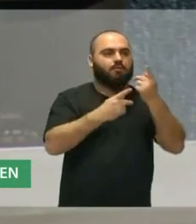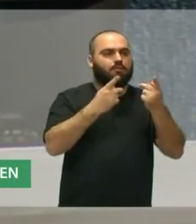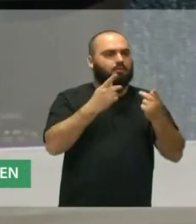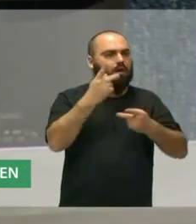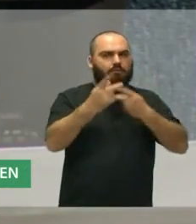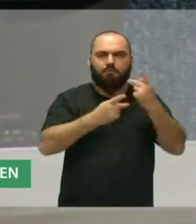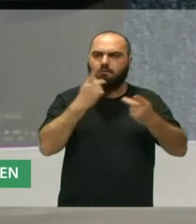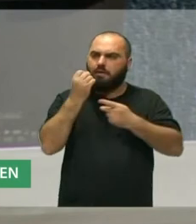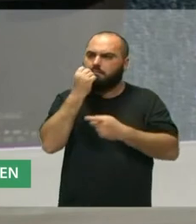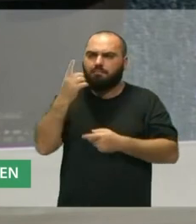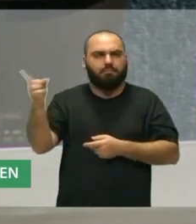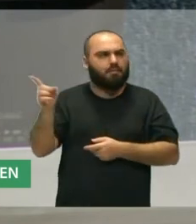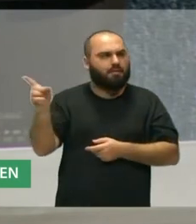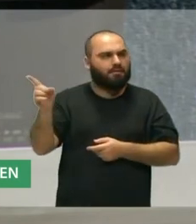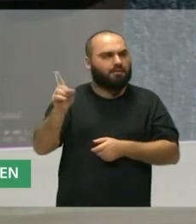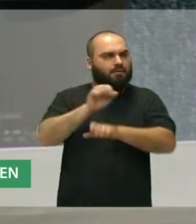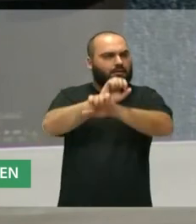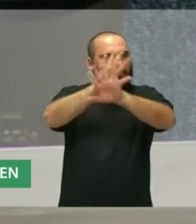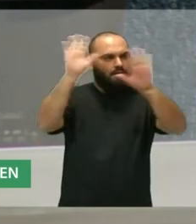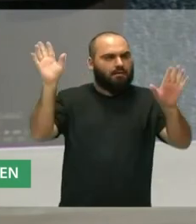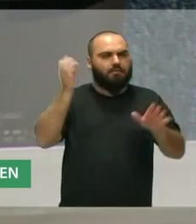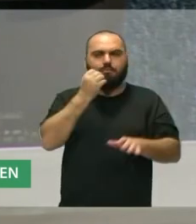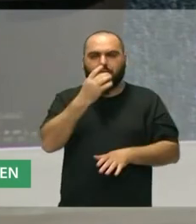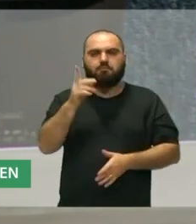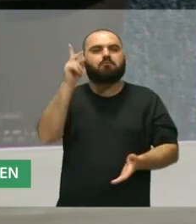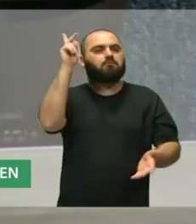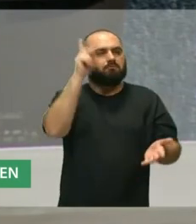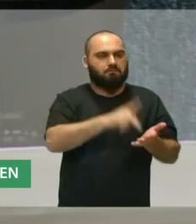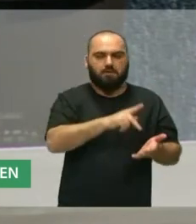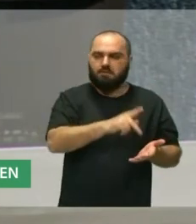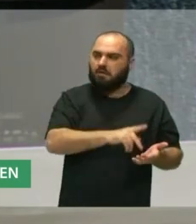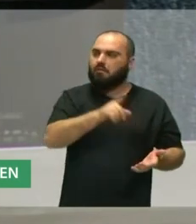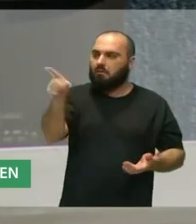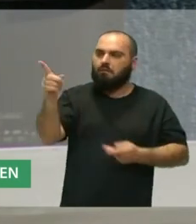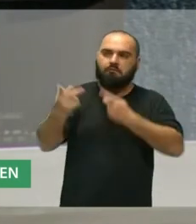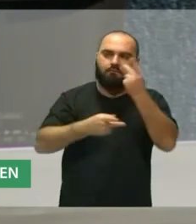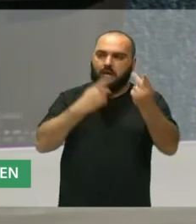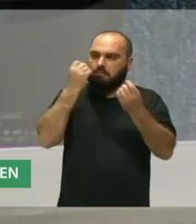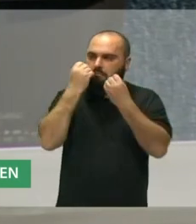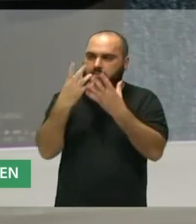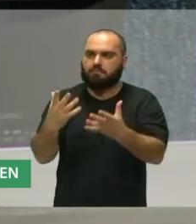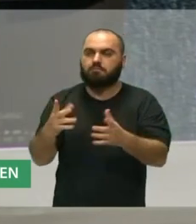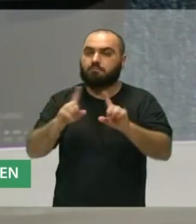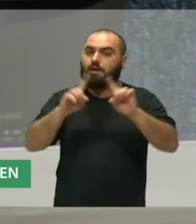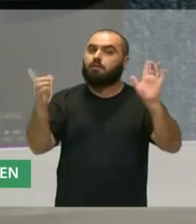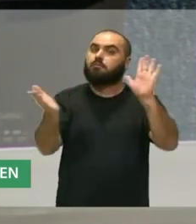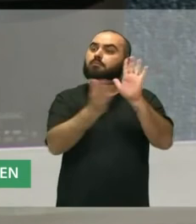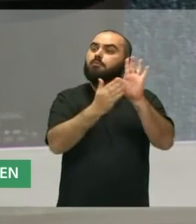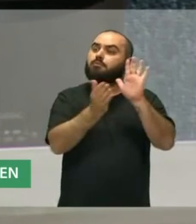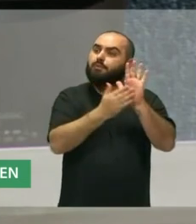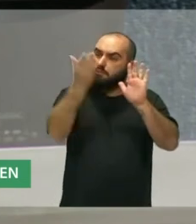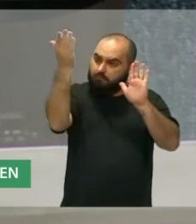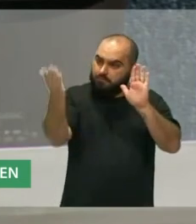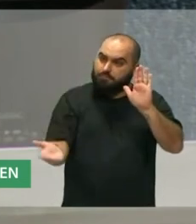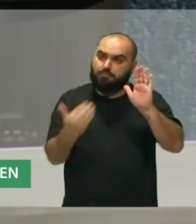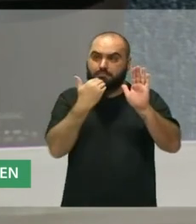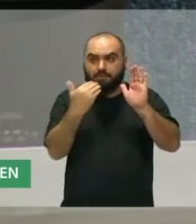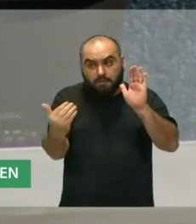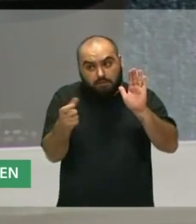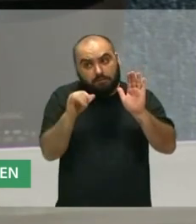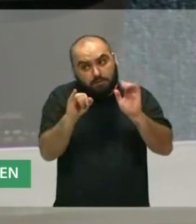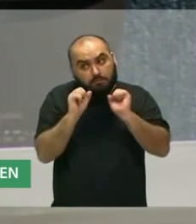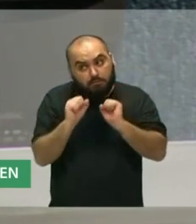bem, né, esclarece tão bem, e realmente a senhora esclareceu muito bem. Mas eu queria aqui fazer uma proposta para a senhora, fazer um pedido, se fosse